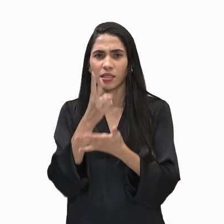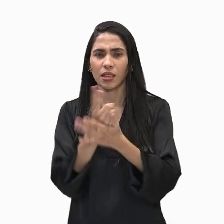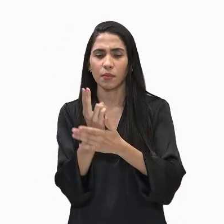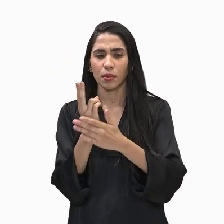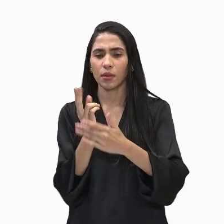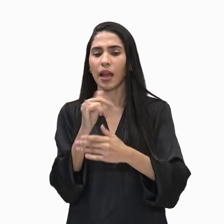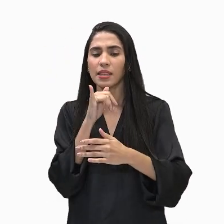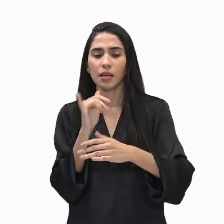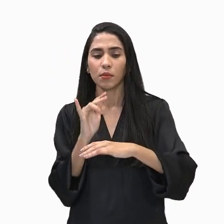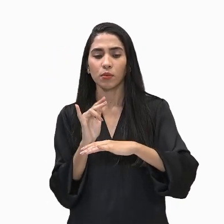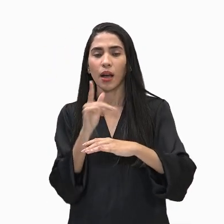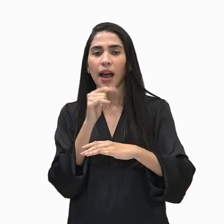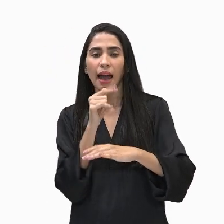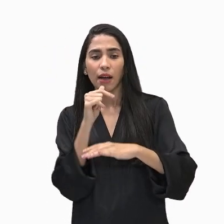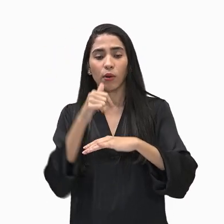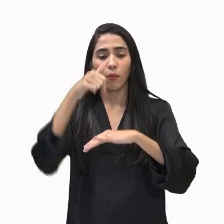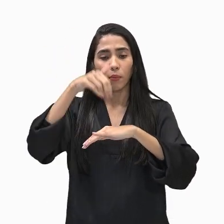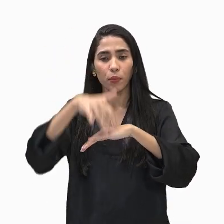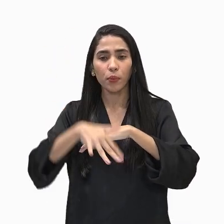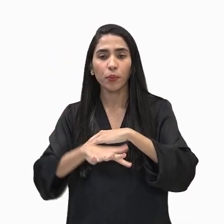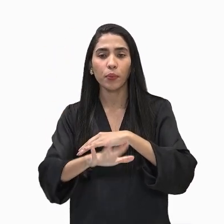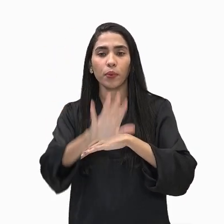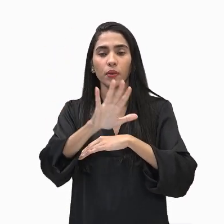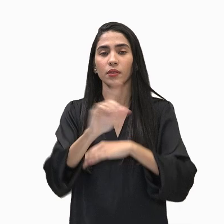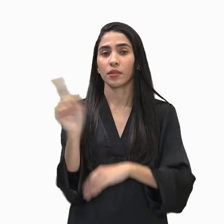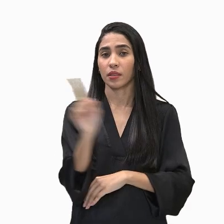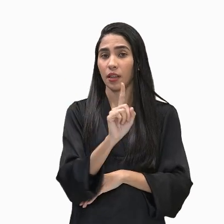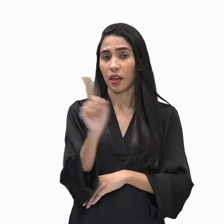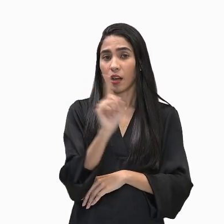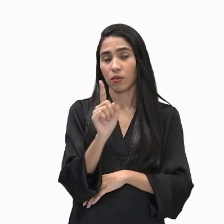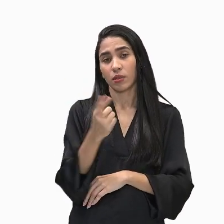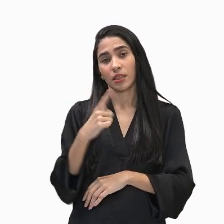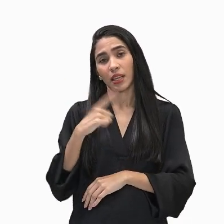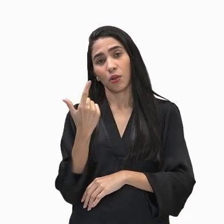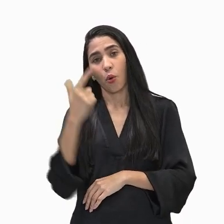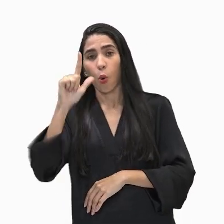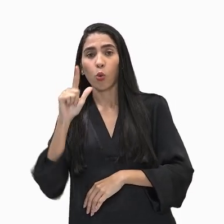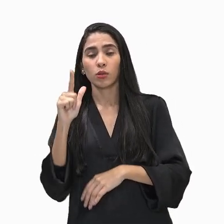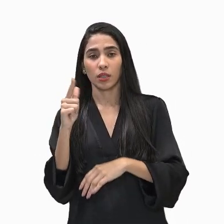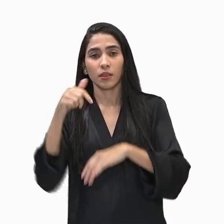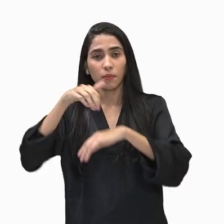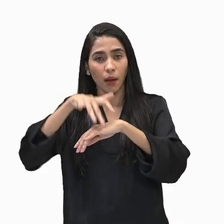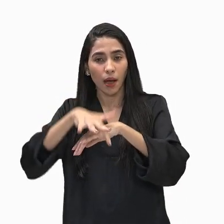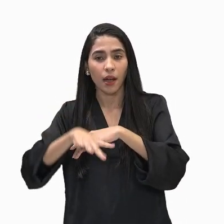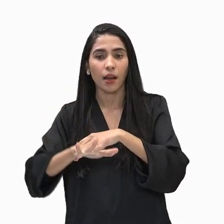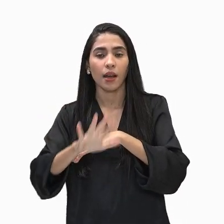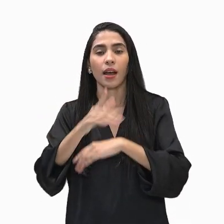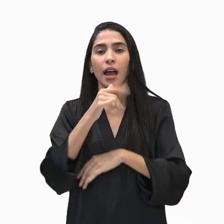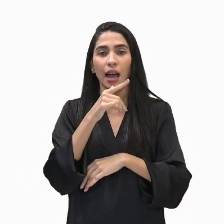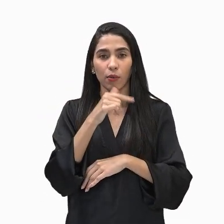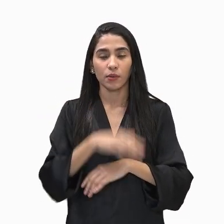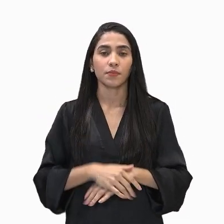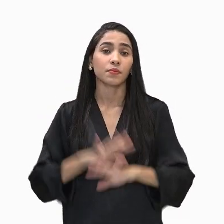banhou naquele rio, aquela água já foi embora. E aí vem uma outra água ali, tá? Então, na sociedade contemporânea